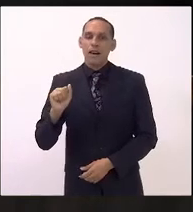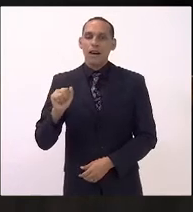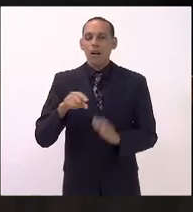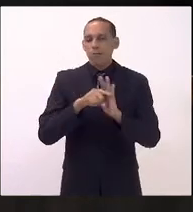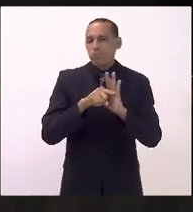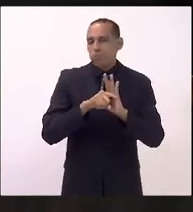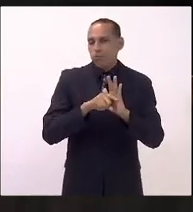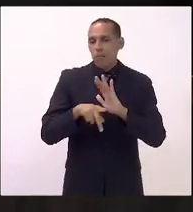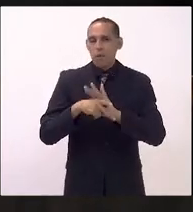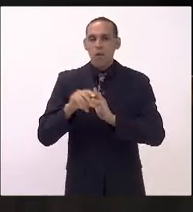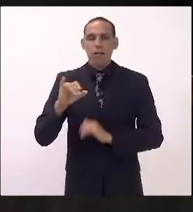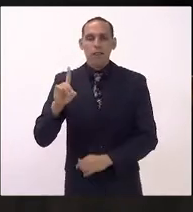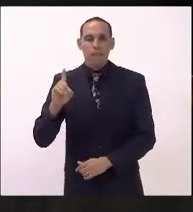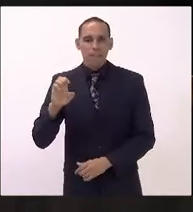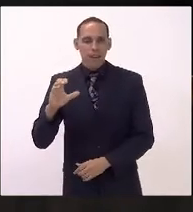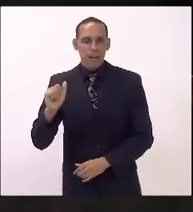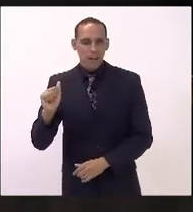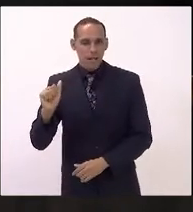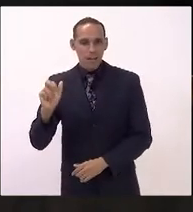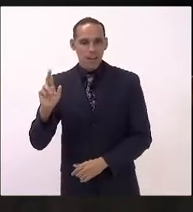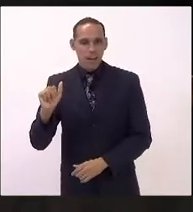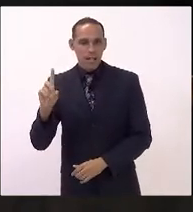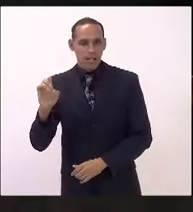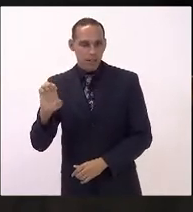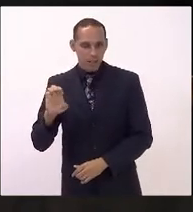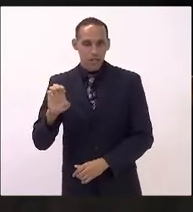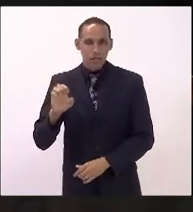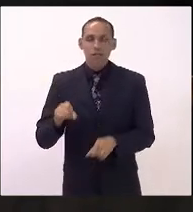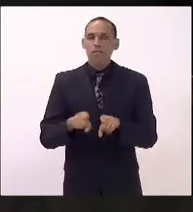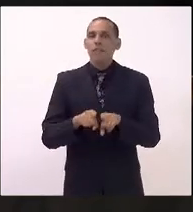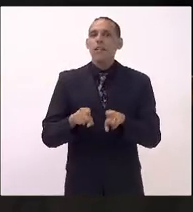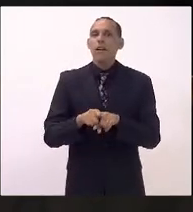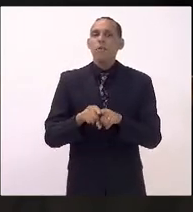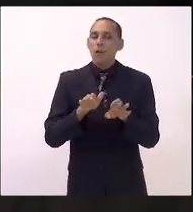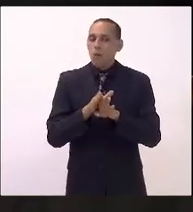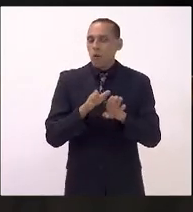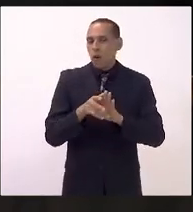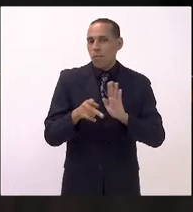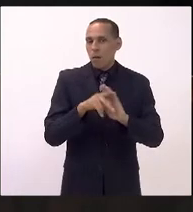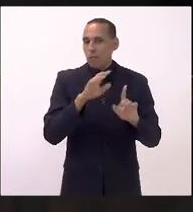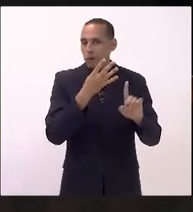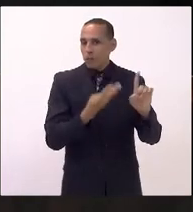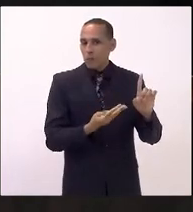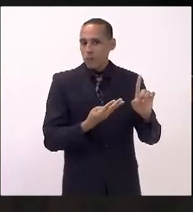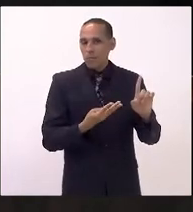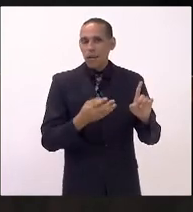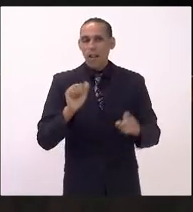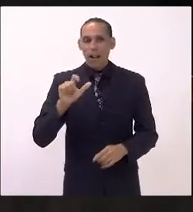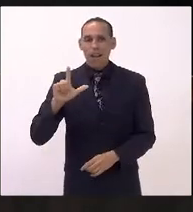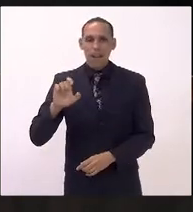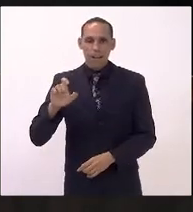DECRAD, Alexson Fernandes, orientando do homenageado.